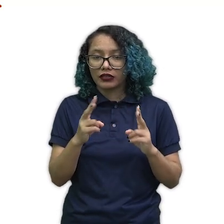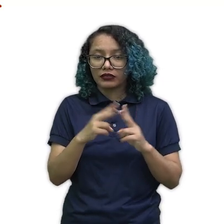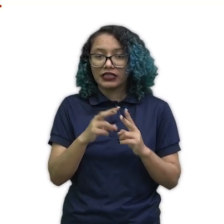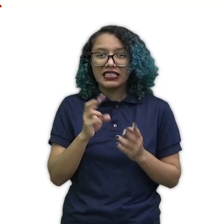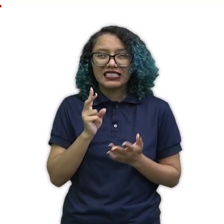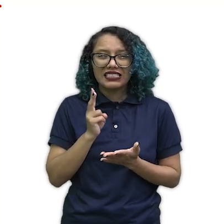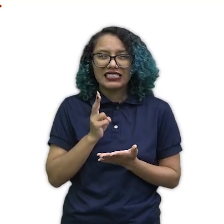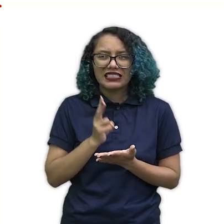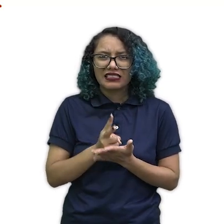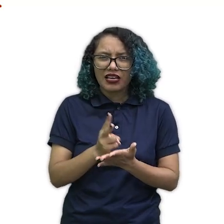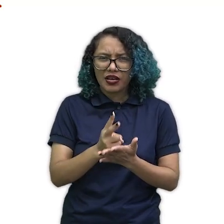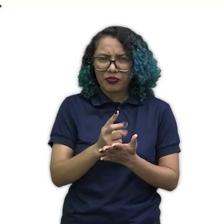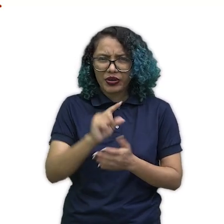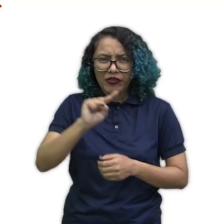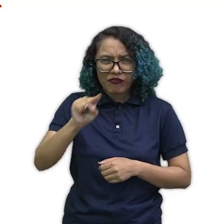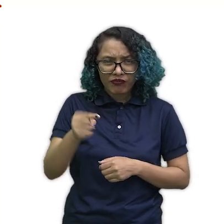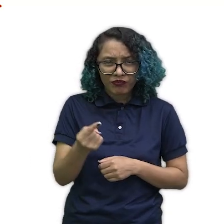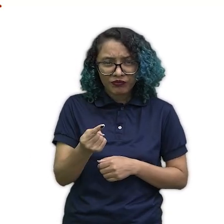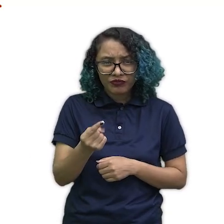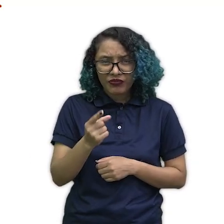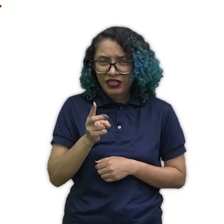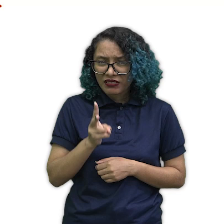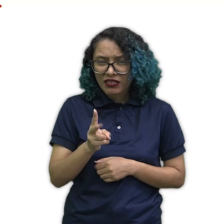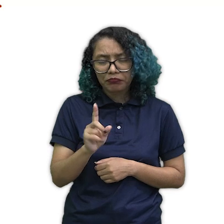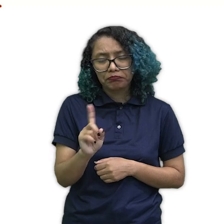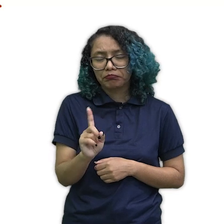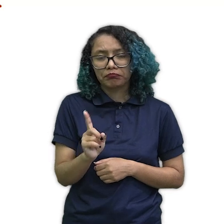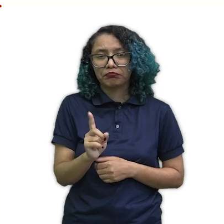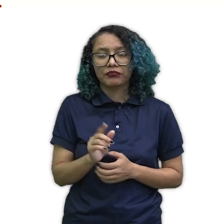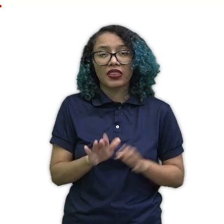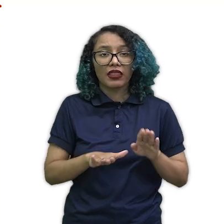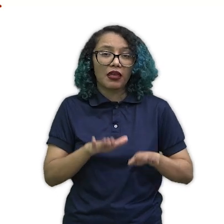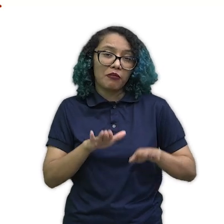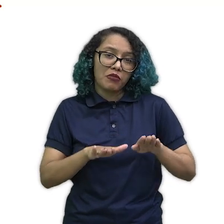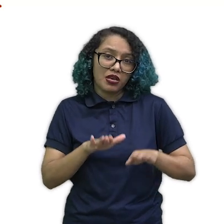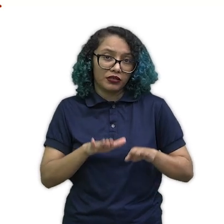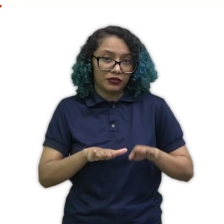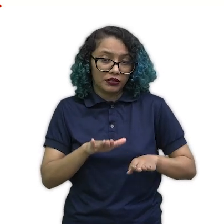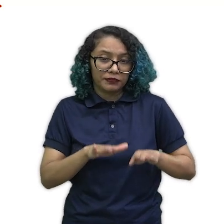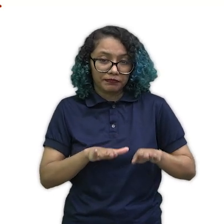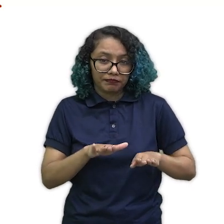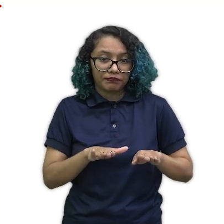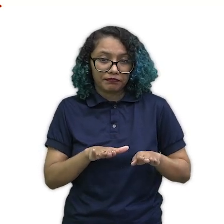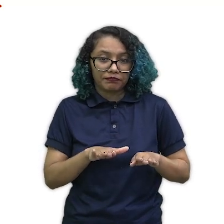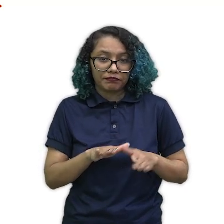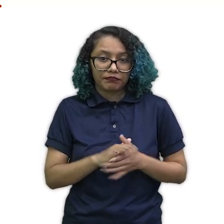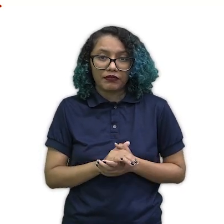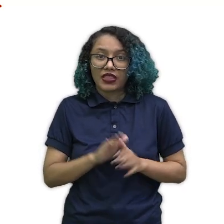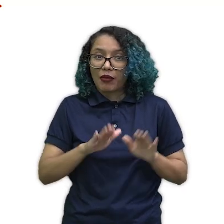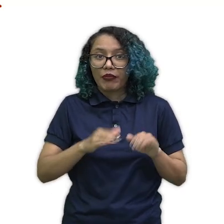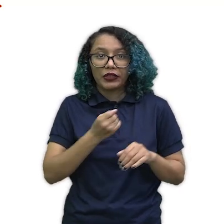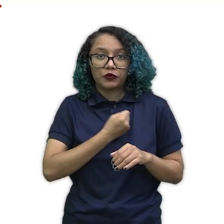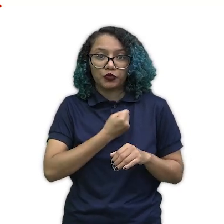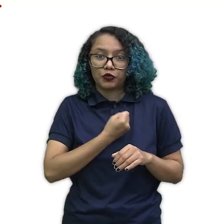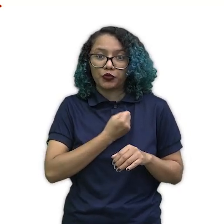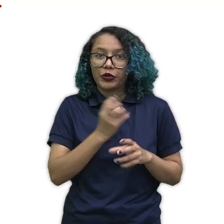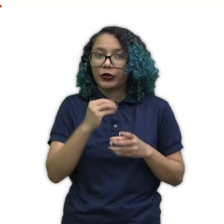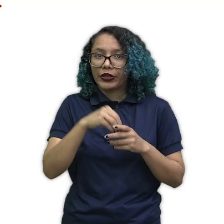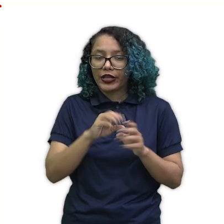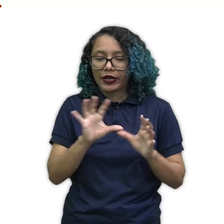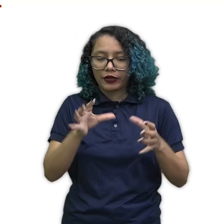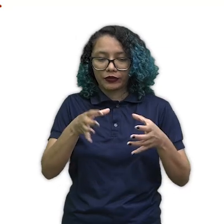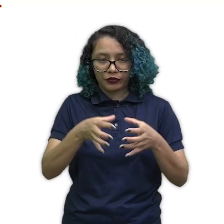ser decimal? Não. Sempre vai ser quebrado? Não. Depende sempre dos elementos que estarão sendo